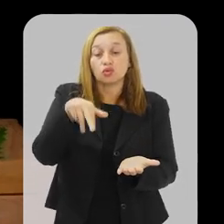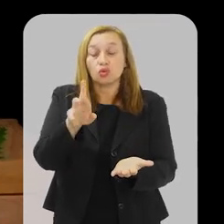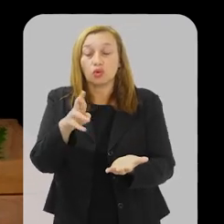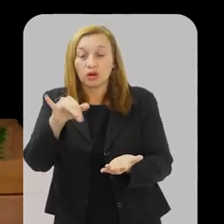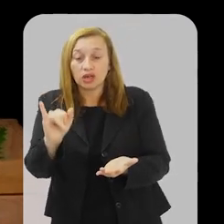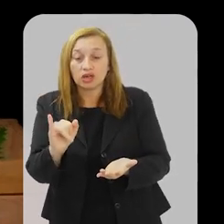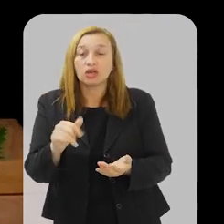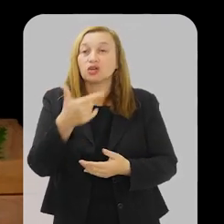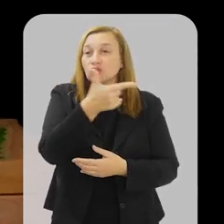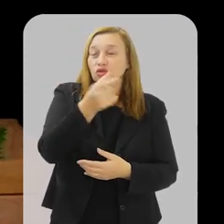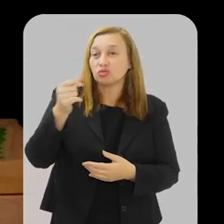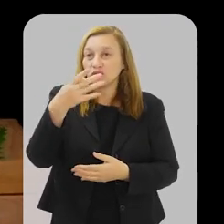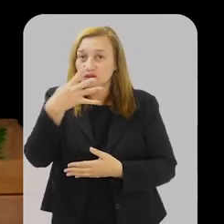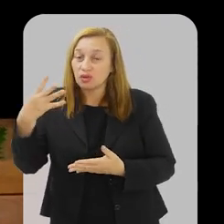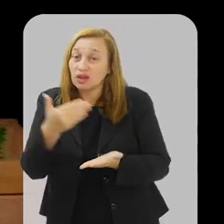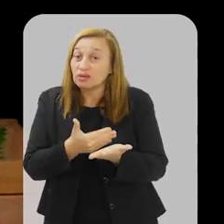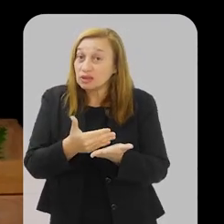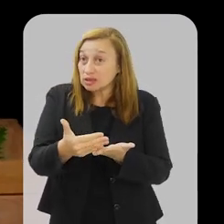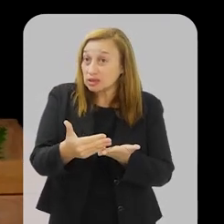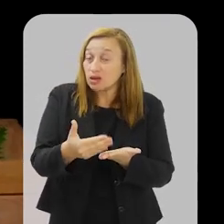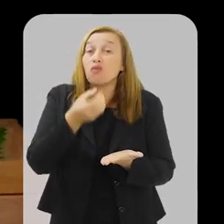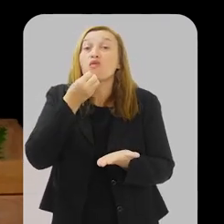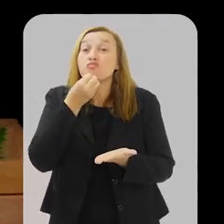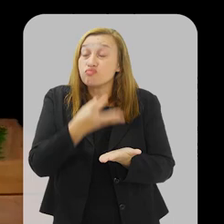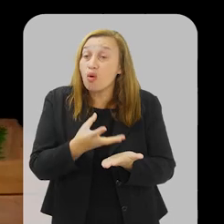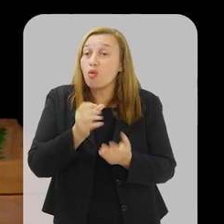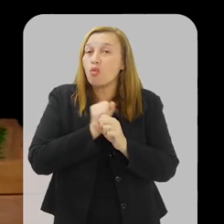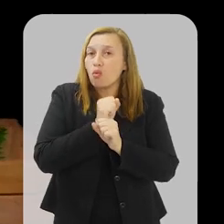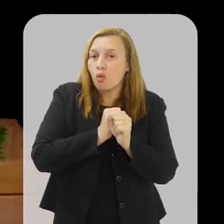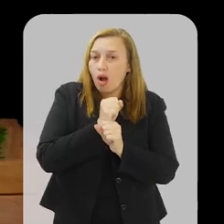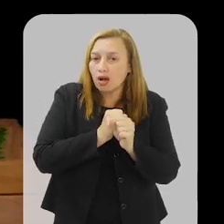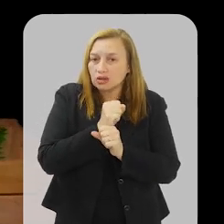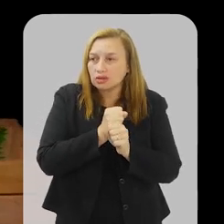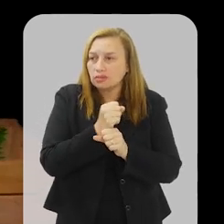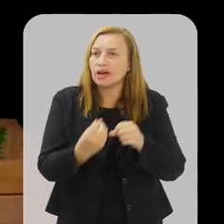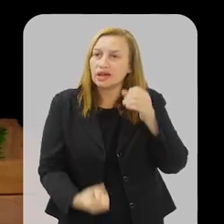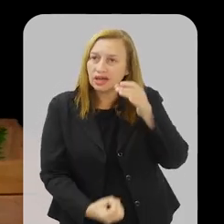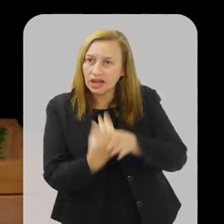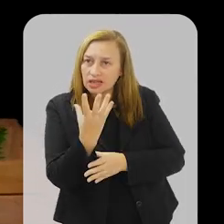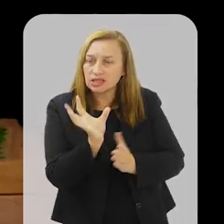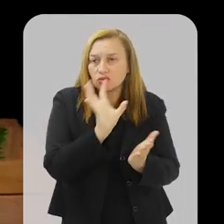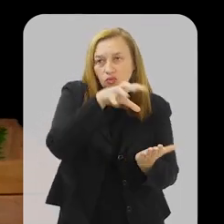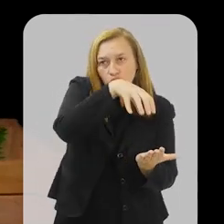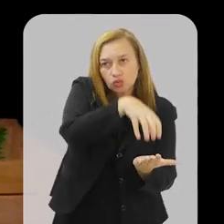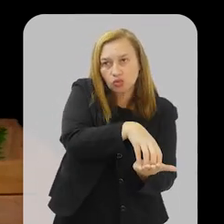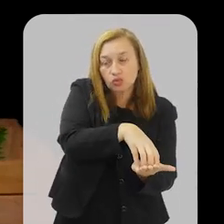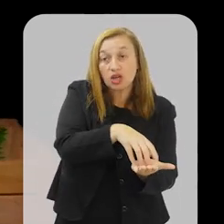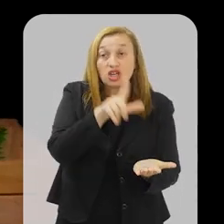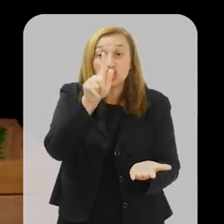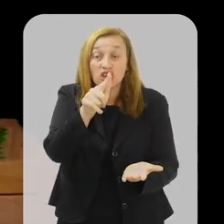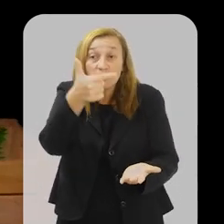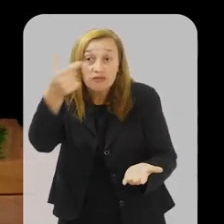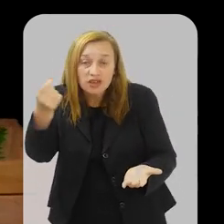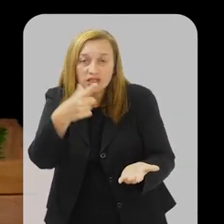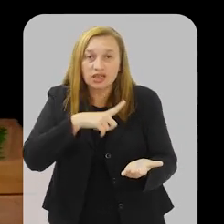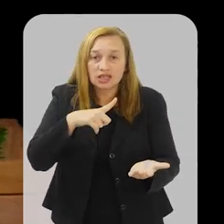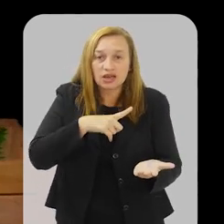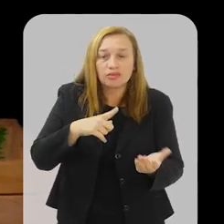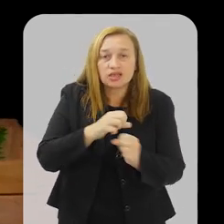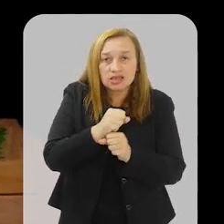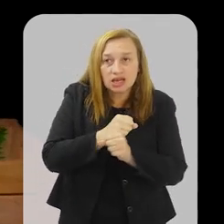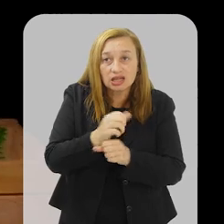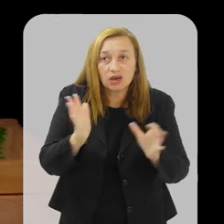e Nós só estamos apenas começando 2024 foi um ano muito bom para a instalação posso assim dizer